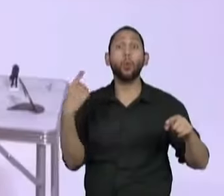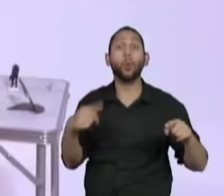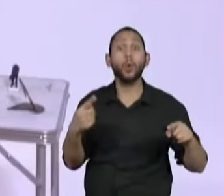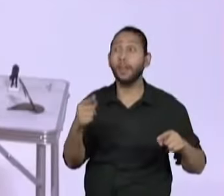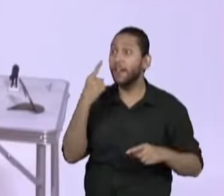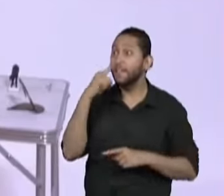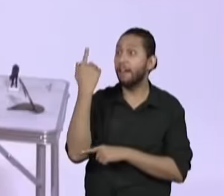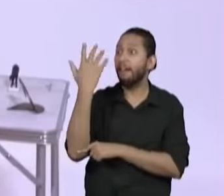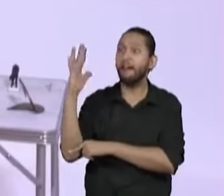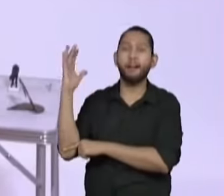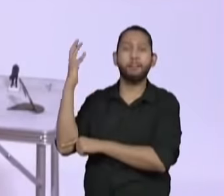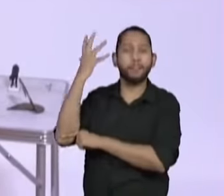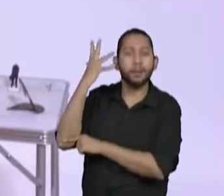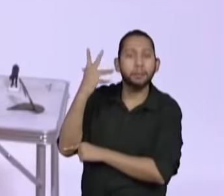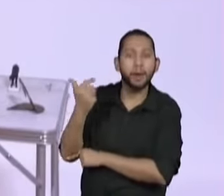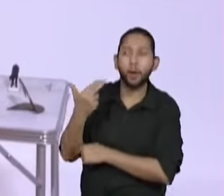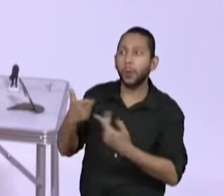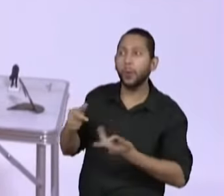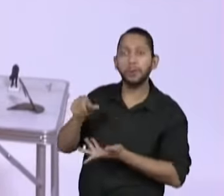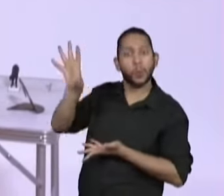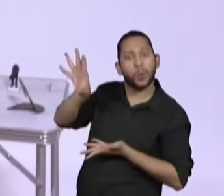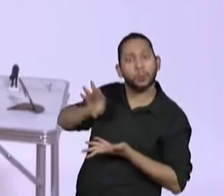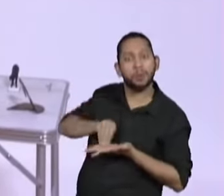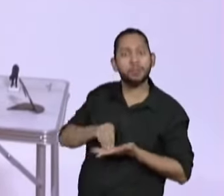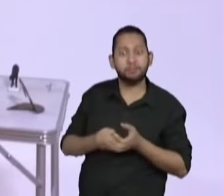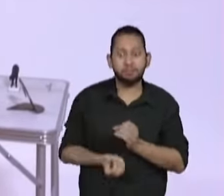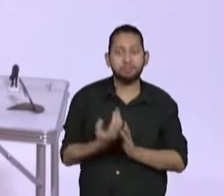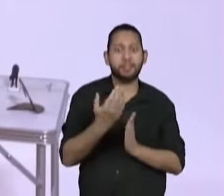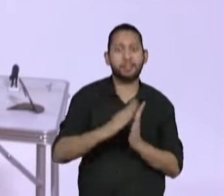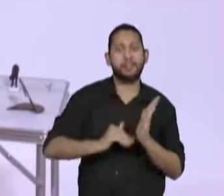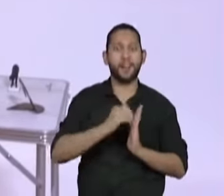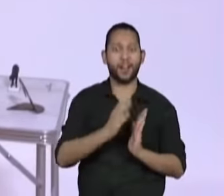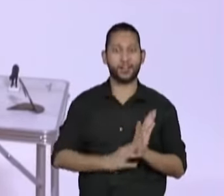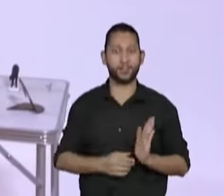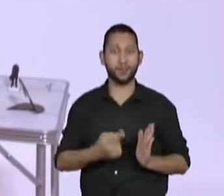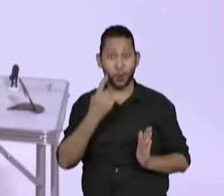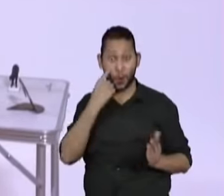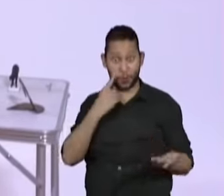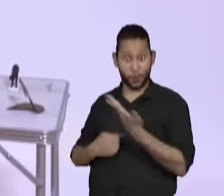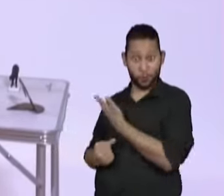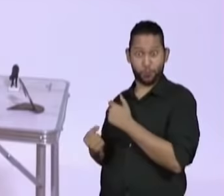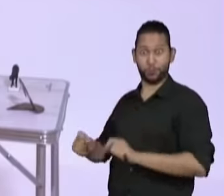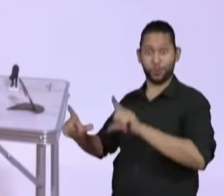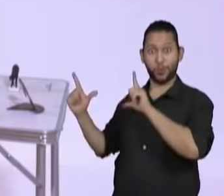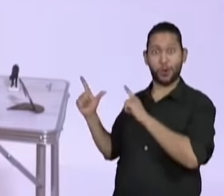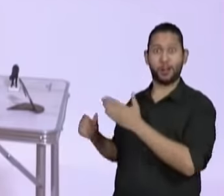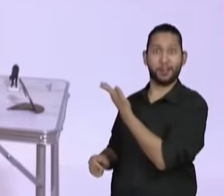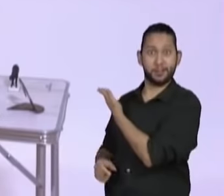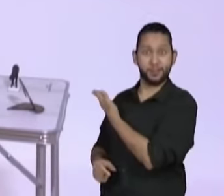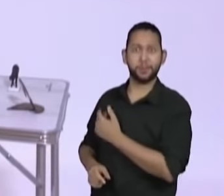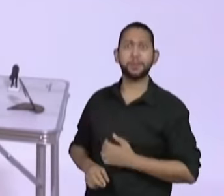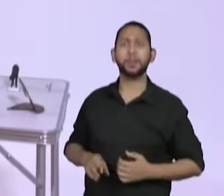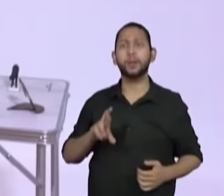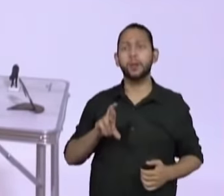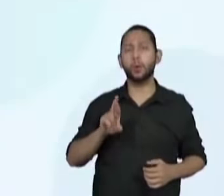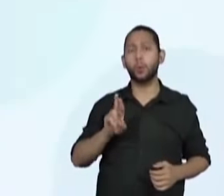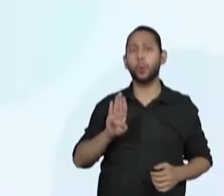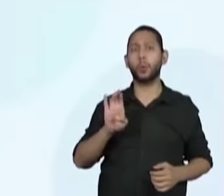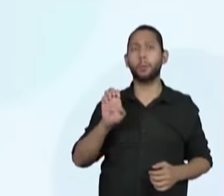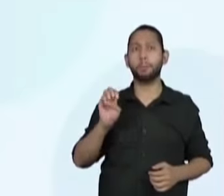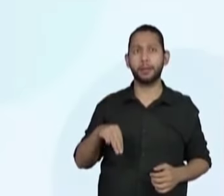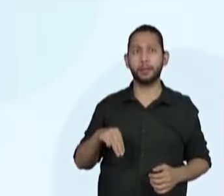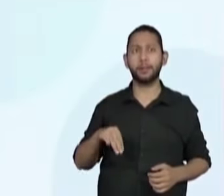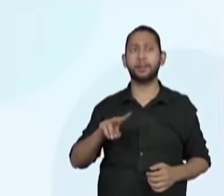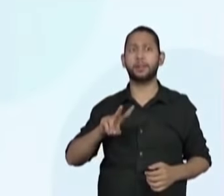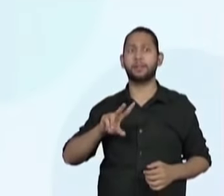nós temos aqui, né, atrás de mim, tá? Essa obra aqui que vocês estão vendo é o Rubem Valentim, né?